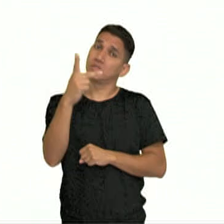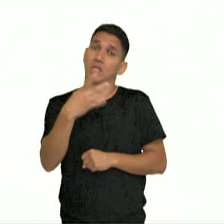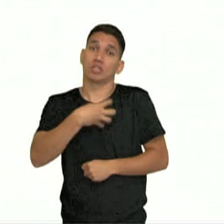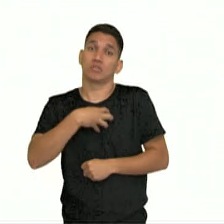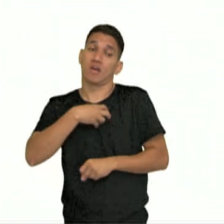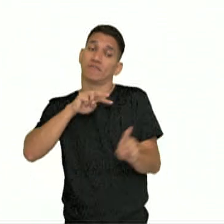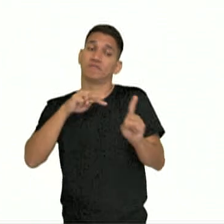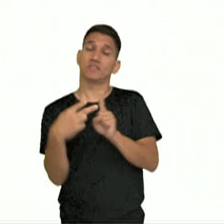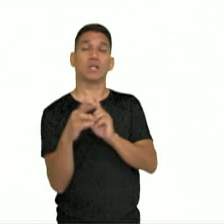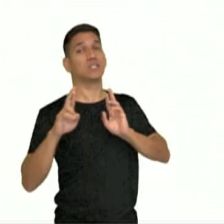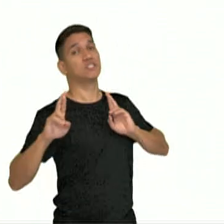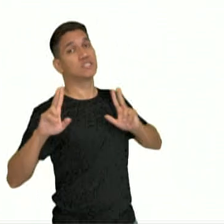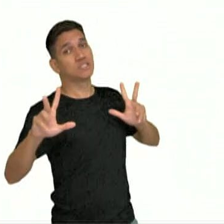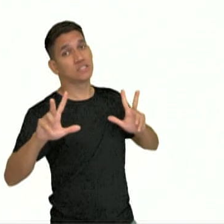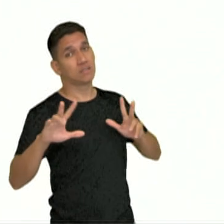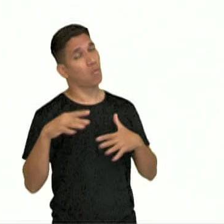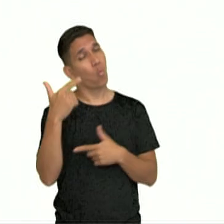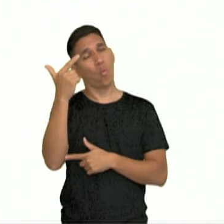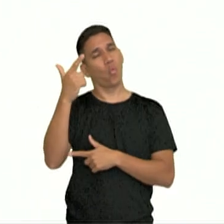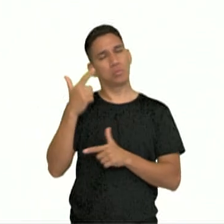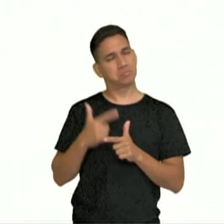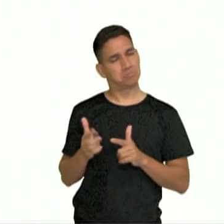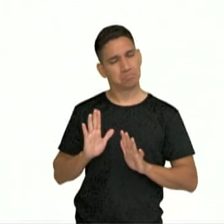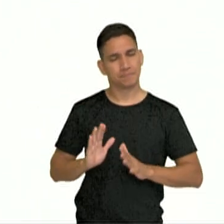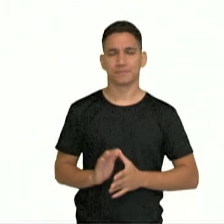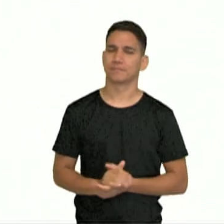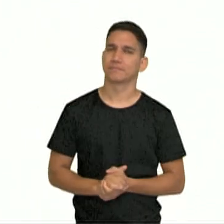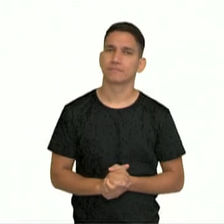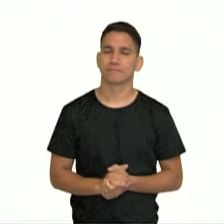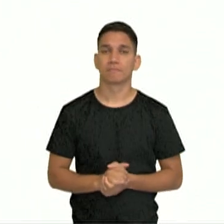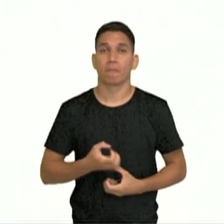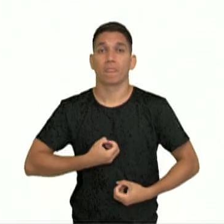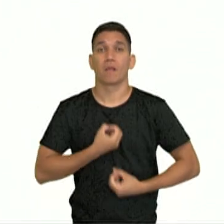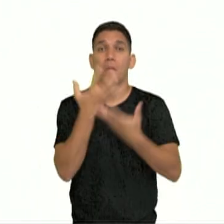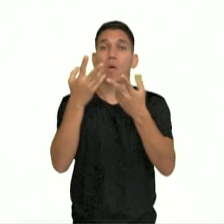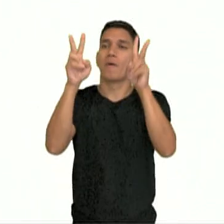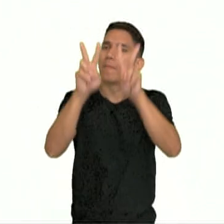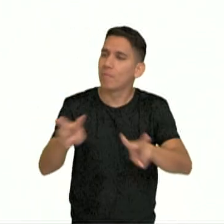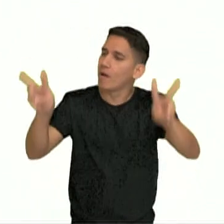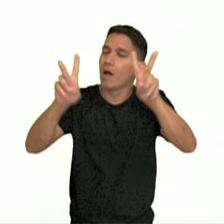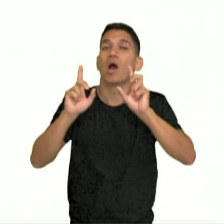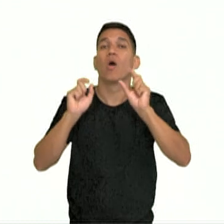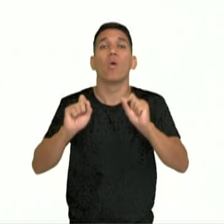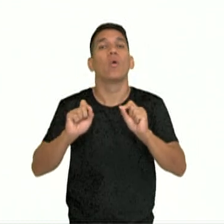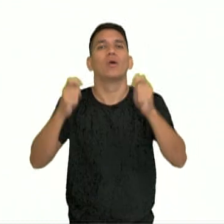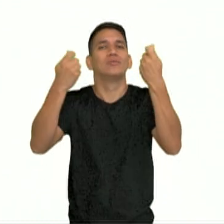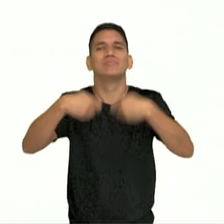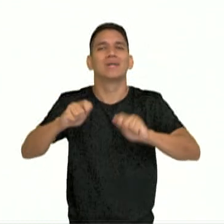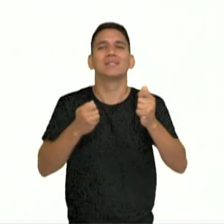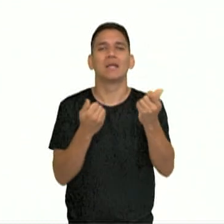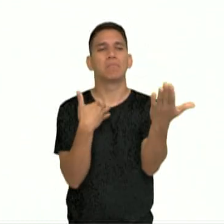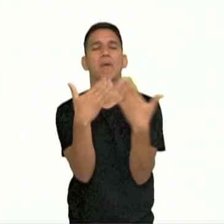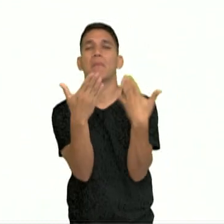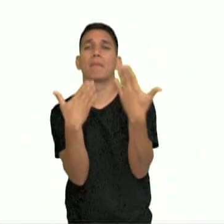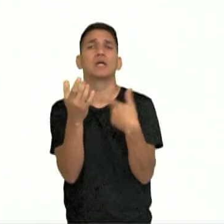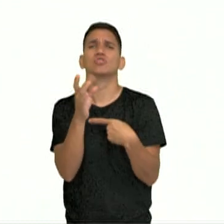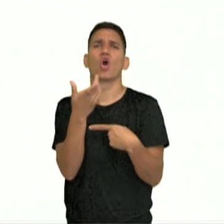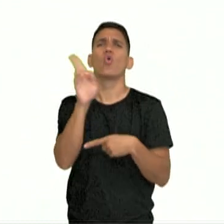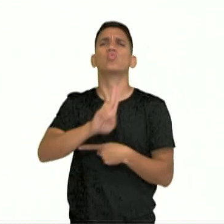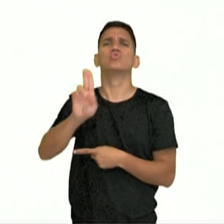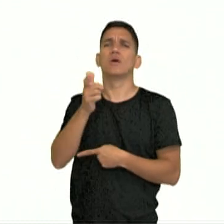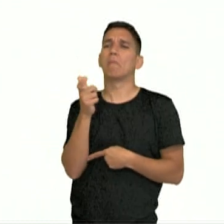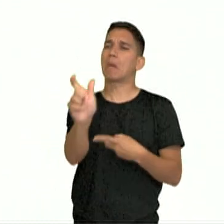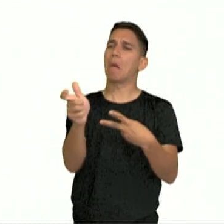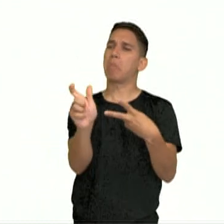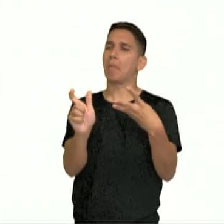outro pensamento, uma outra visão. Um poema-imagem é aquele que não fala com o leitor somente através de palavras,